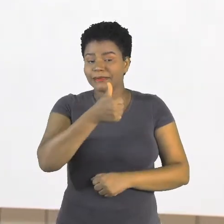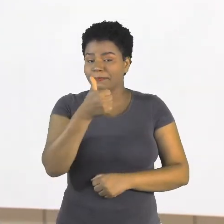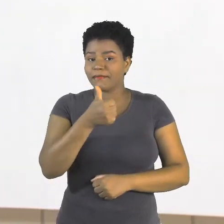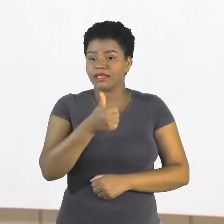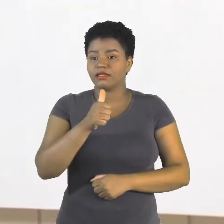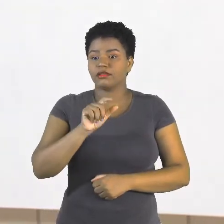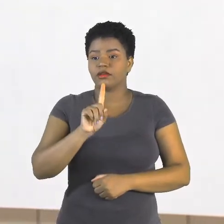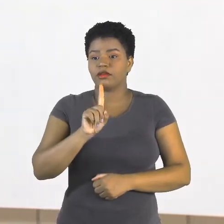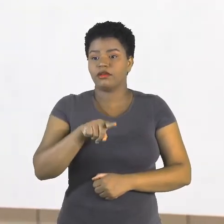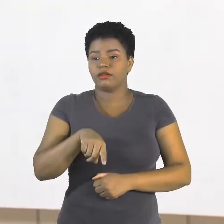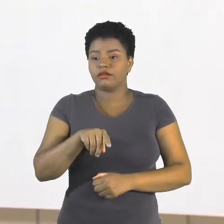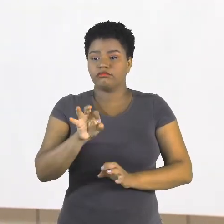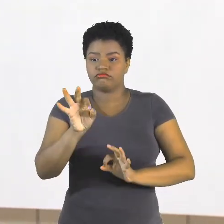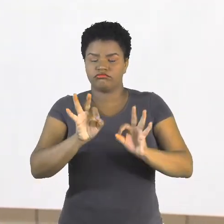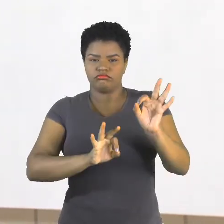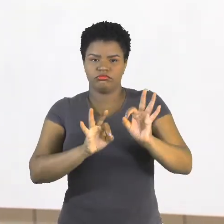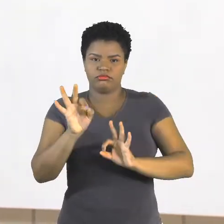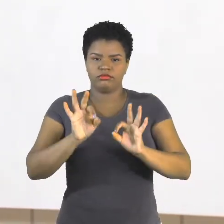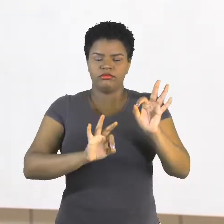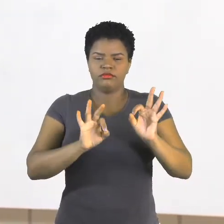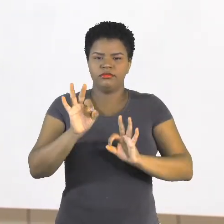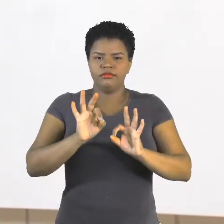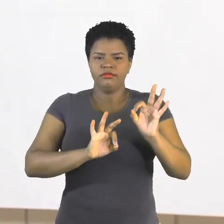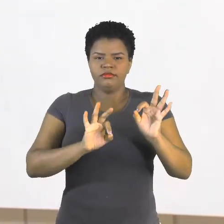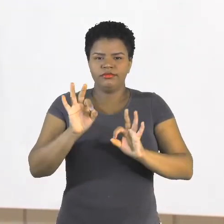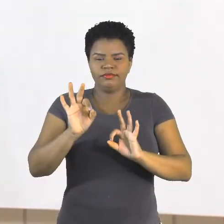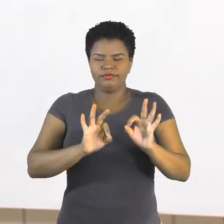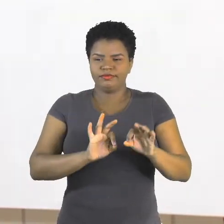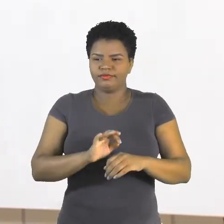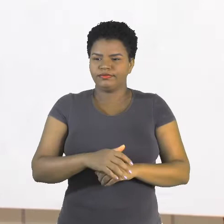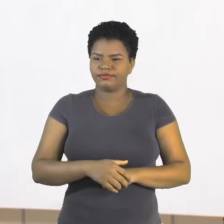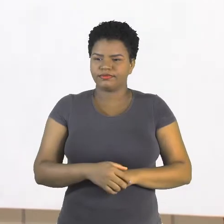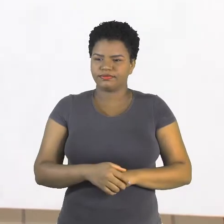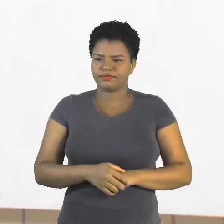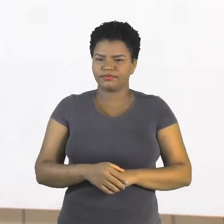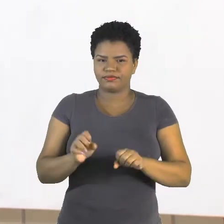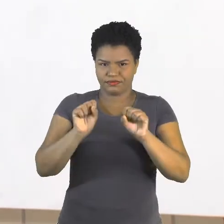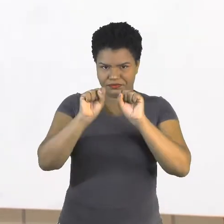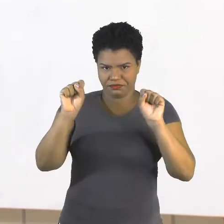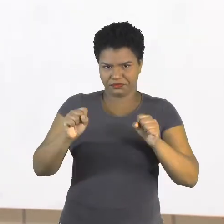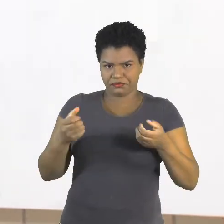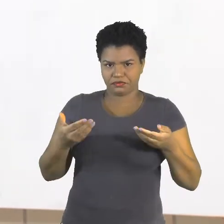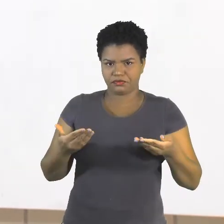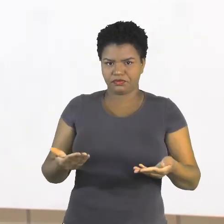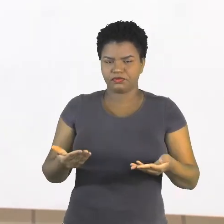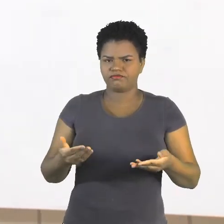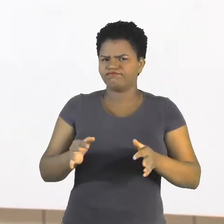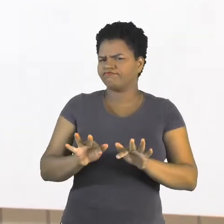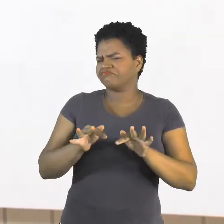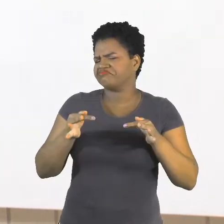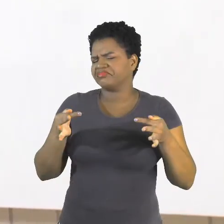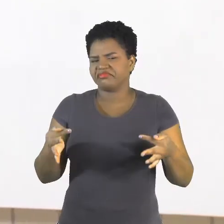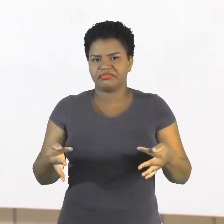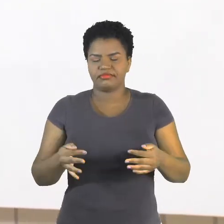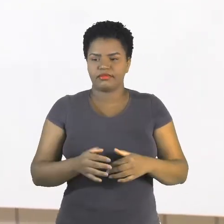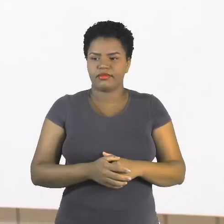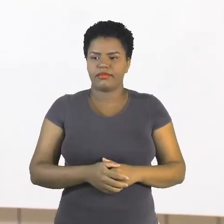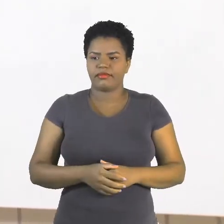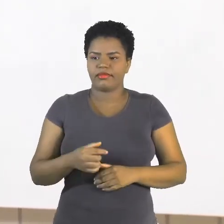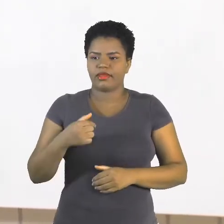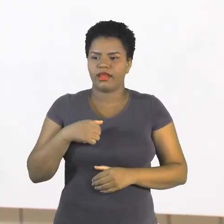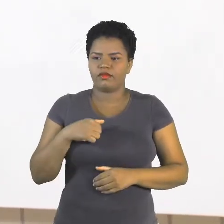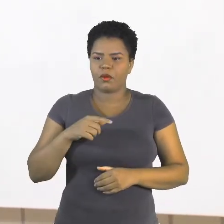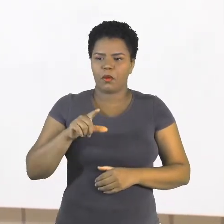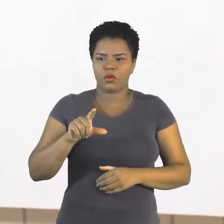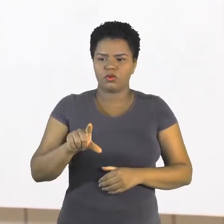é preparar esse sistema muito simples. Eu vou pegar qualquer